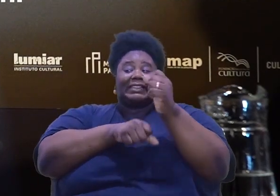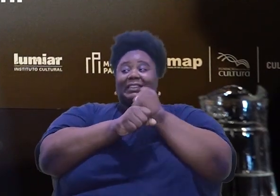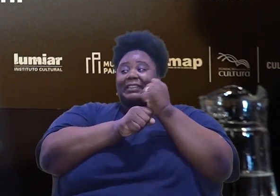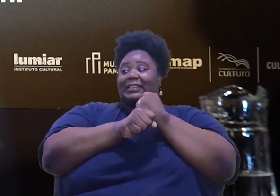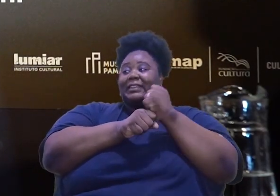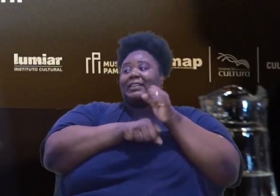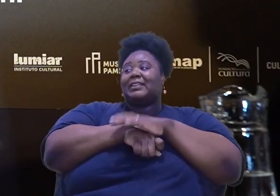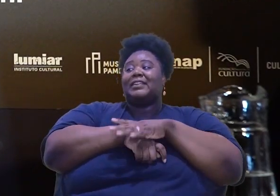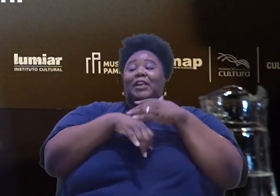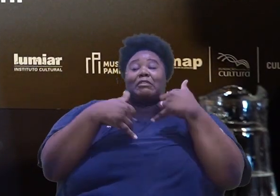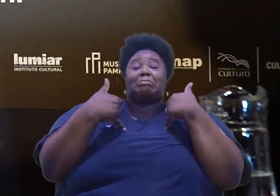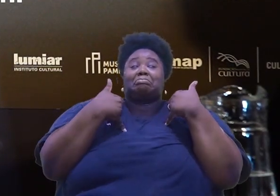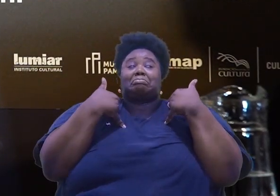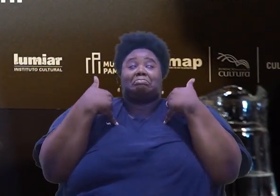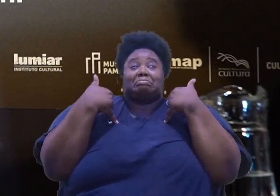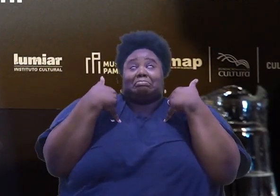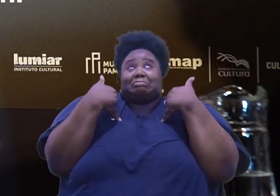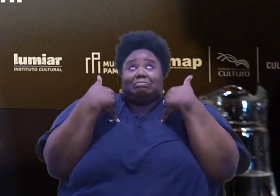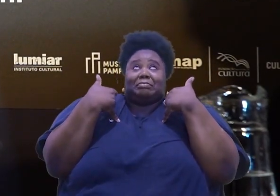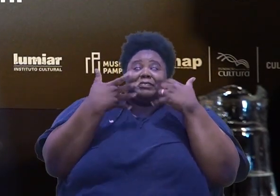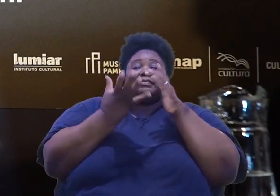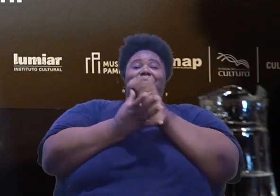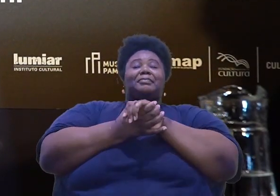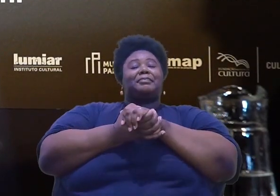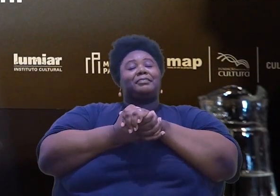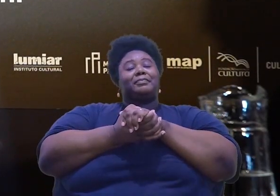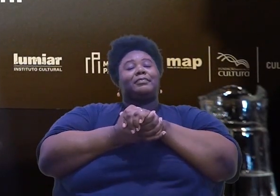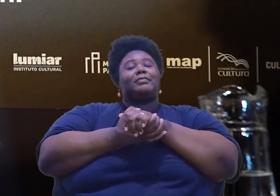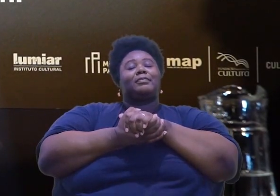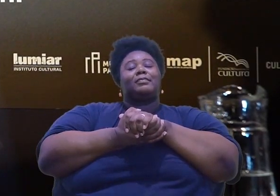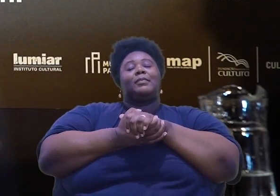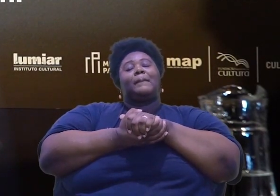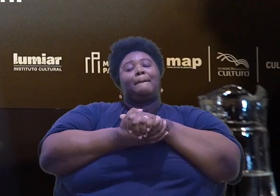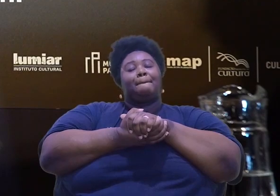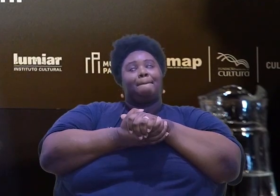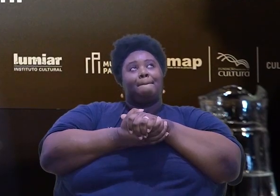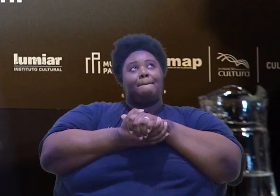numa mitideza só. E na